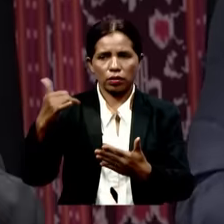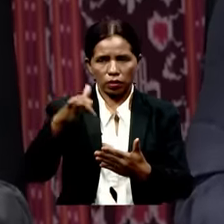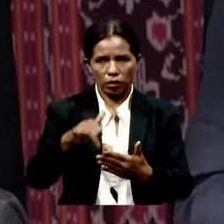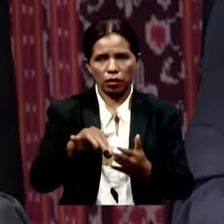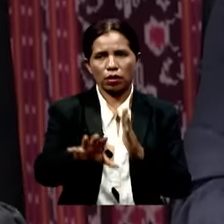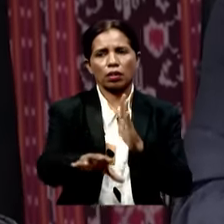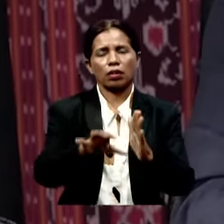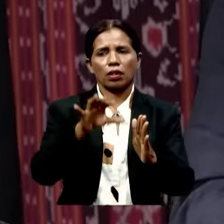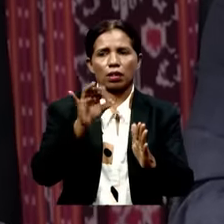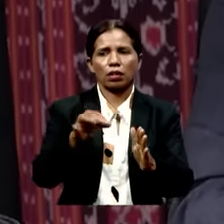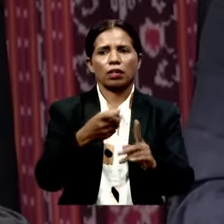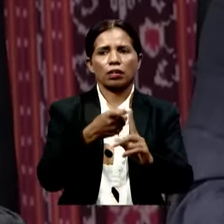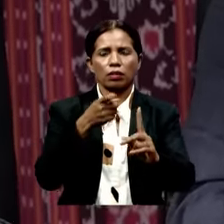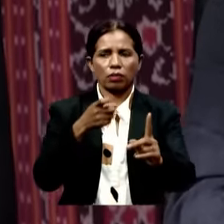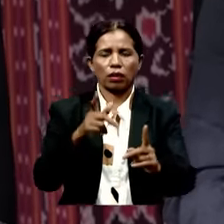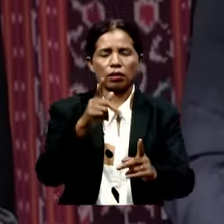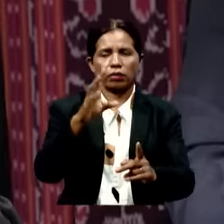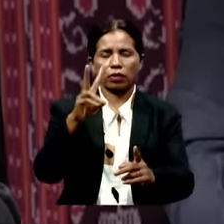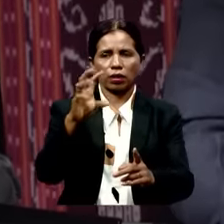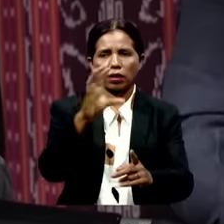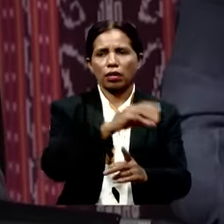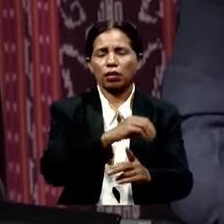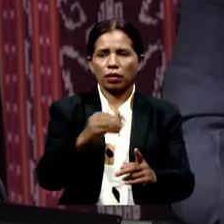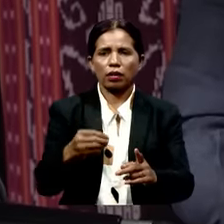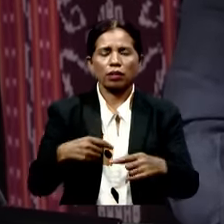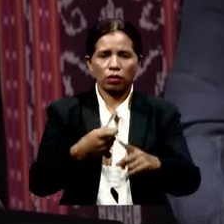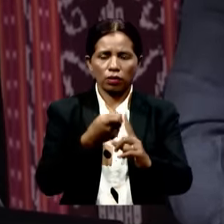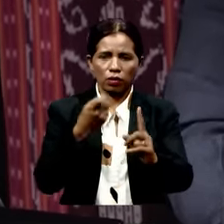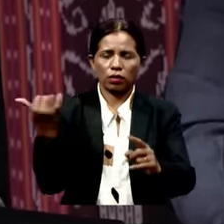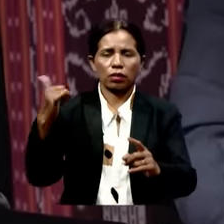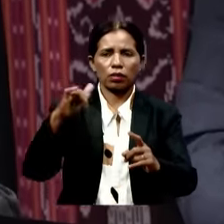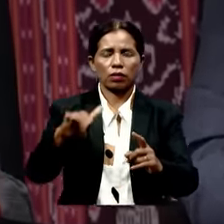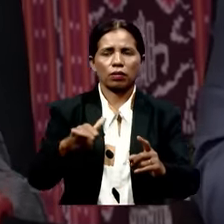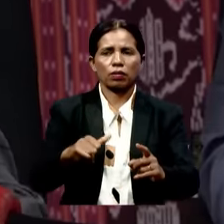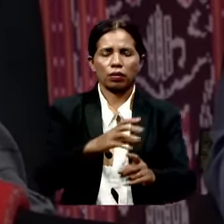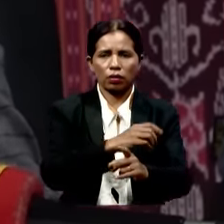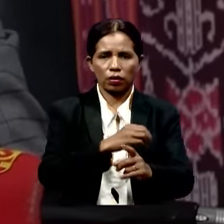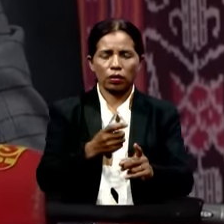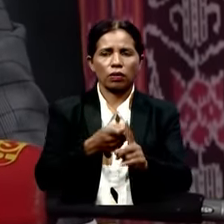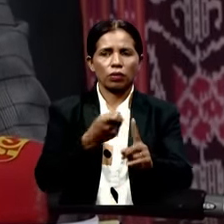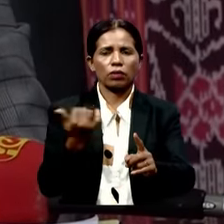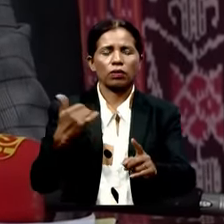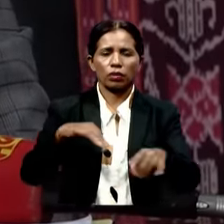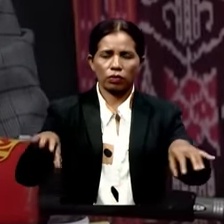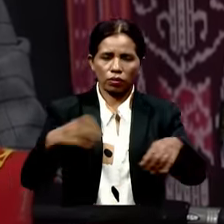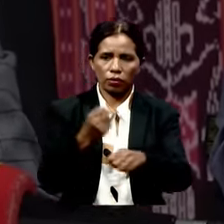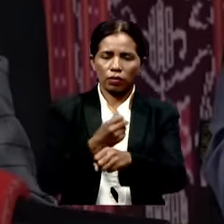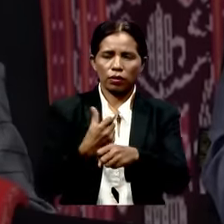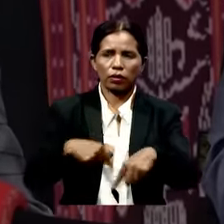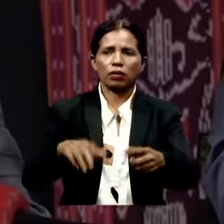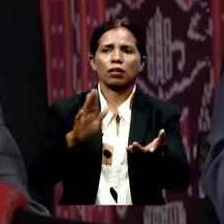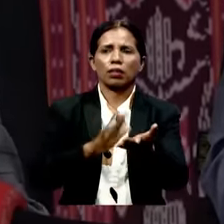reta equivalência mais formação complementar balu mos sira reta ser ne bacharelato husi ser ne esforço rasik sira ba escola